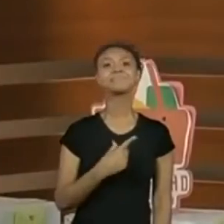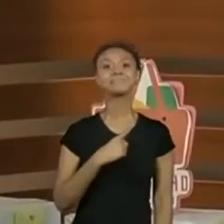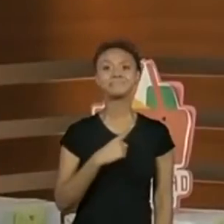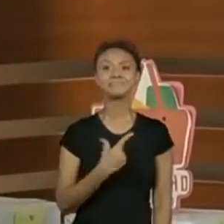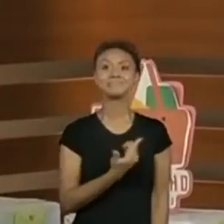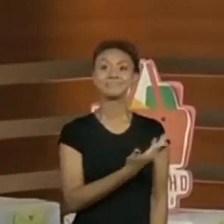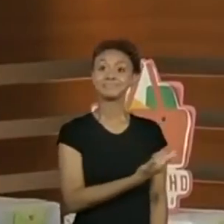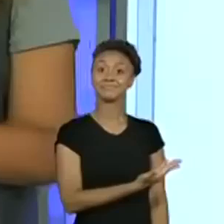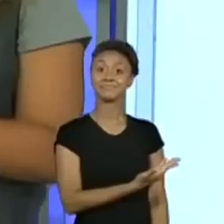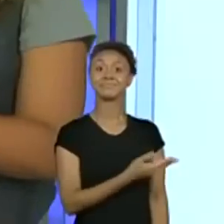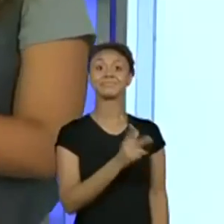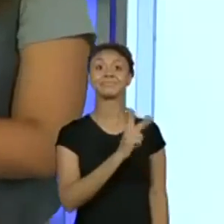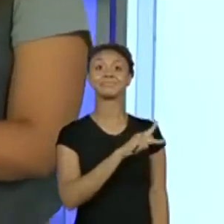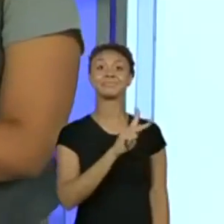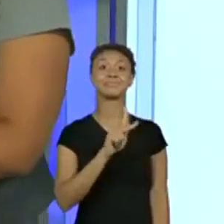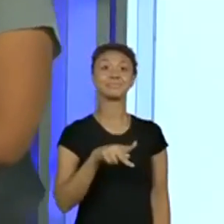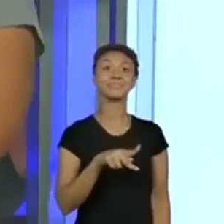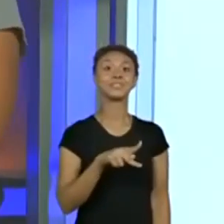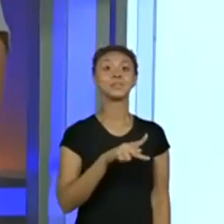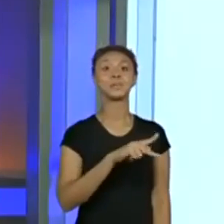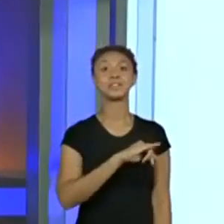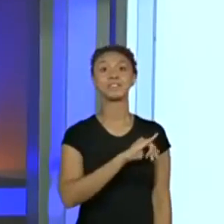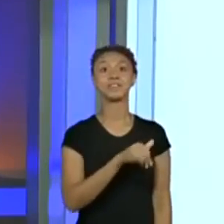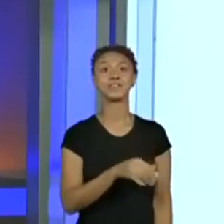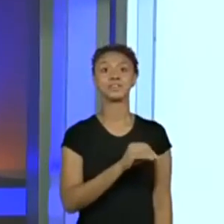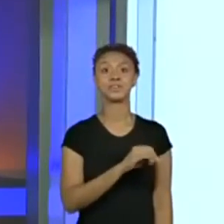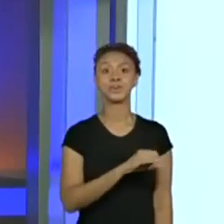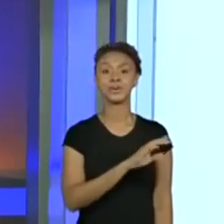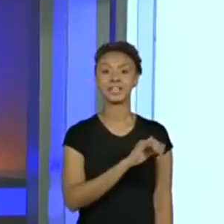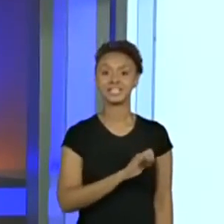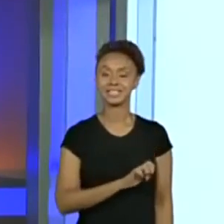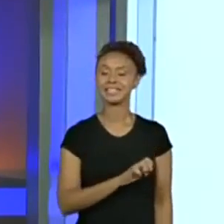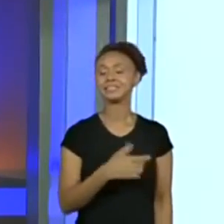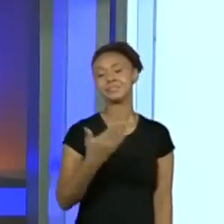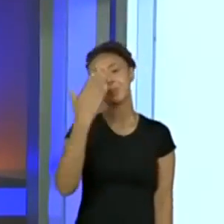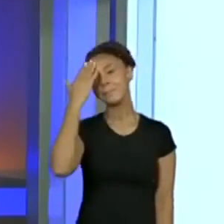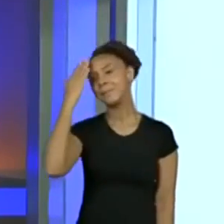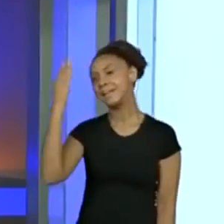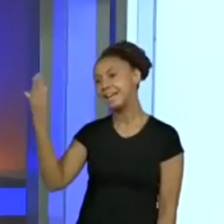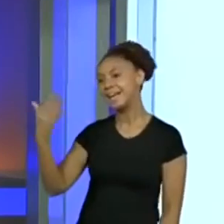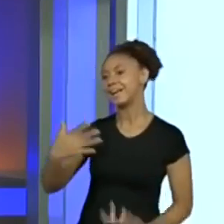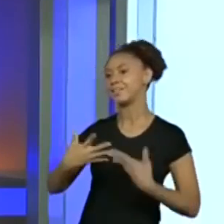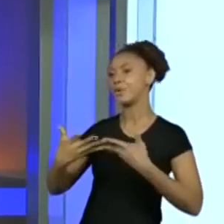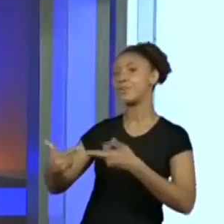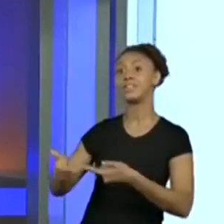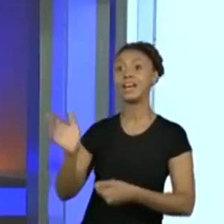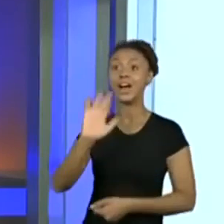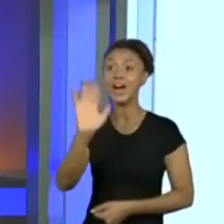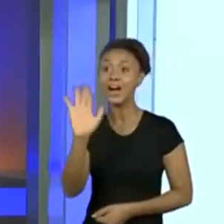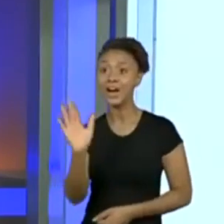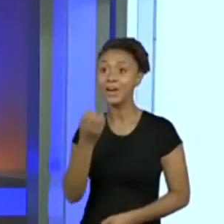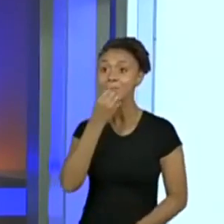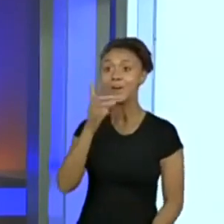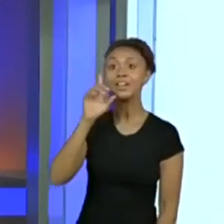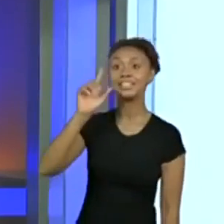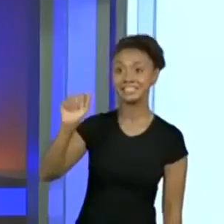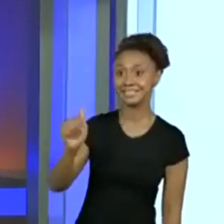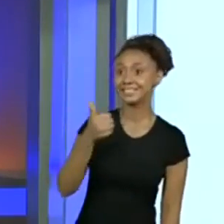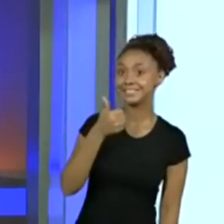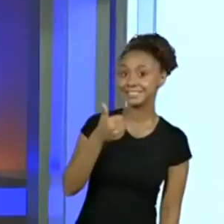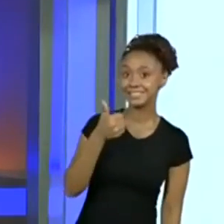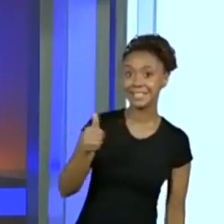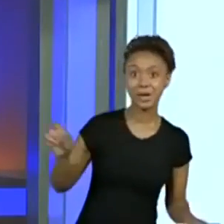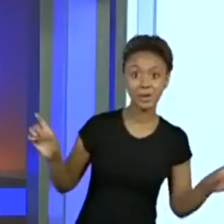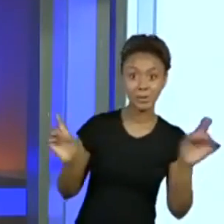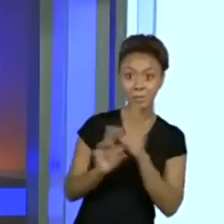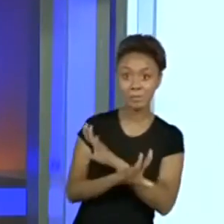Professora Joyce está aqui, bem-vinda, Pro. Muito obrigada pelo convite mais uma vez. E aí, galera do segundo ano, bom dia. Todos preparados para